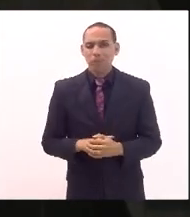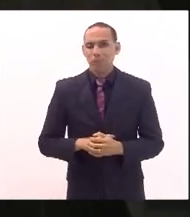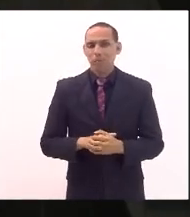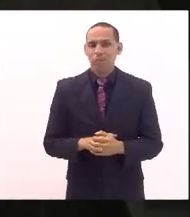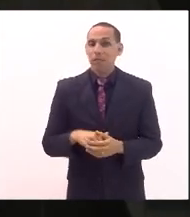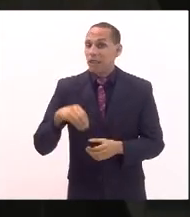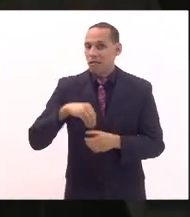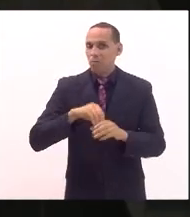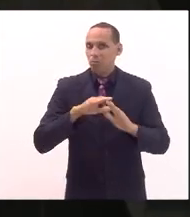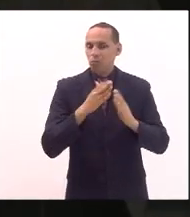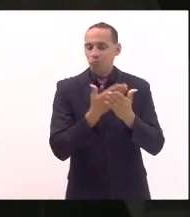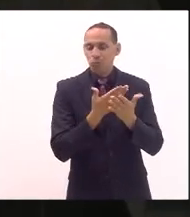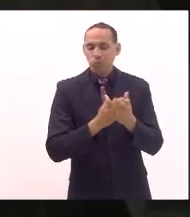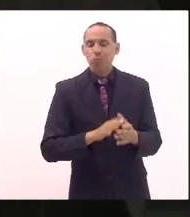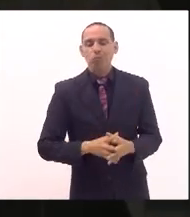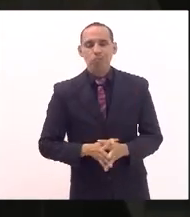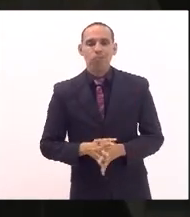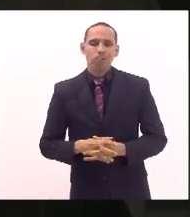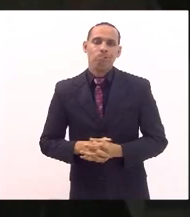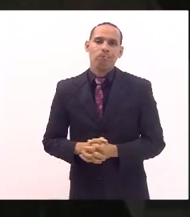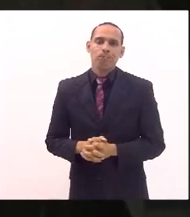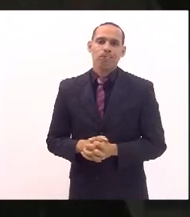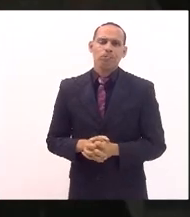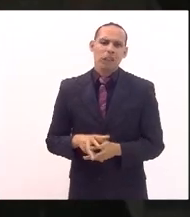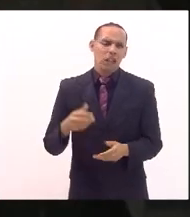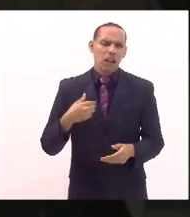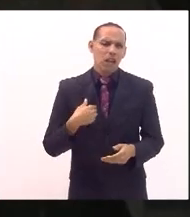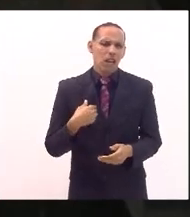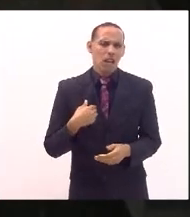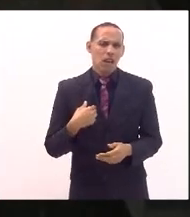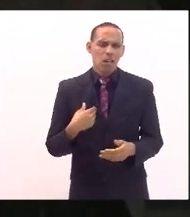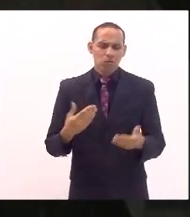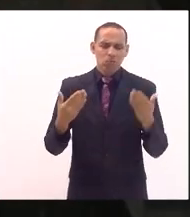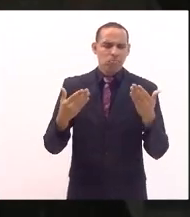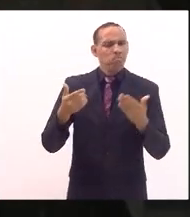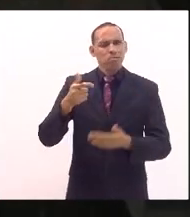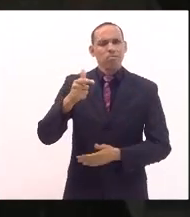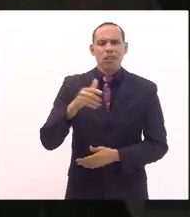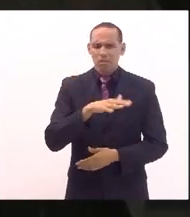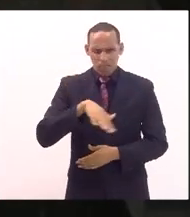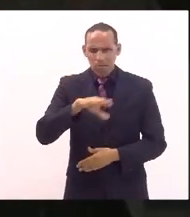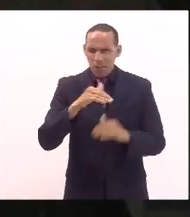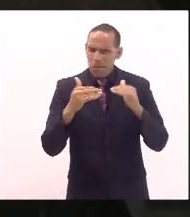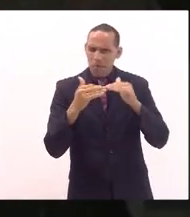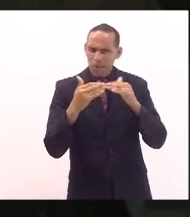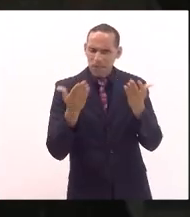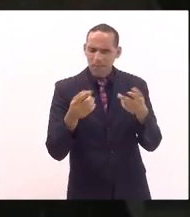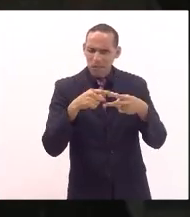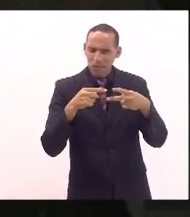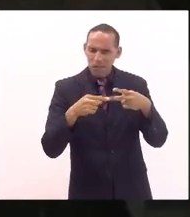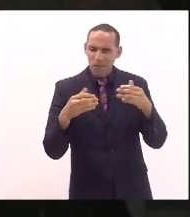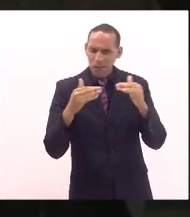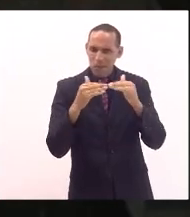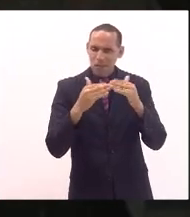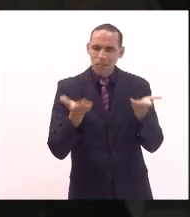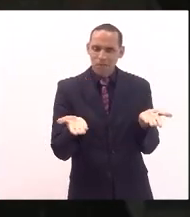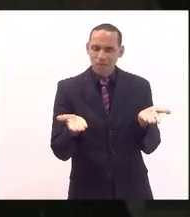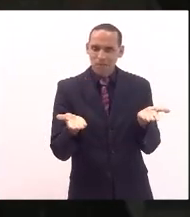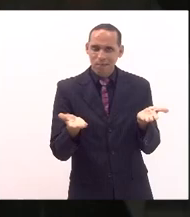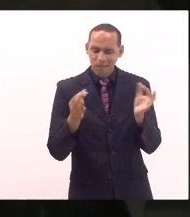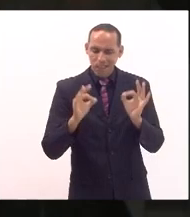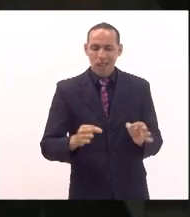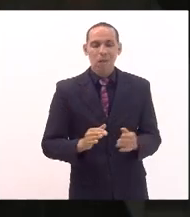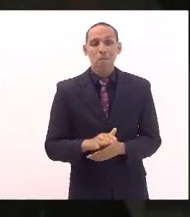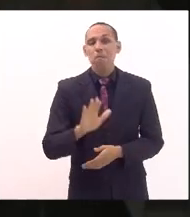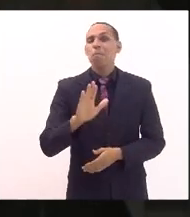e nas escolas eu não tenho dúvida que todos aqui concorda com esse pressuposto porque eu te dou depois poste não tenho dúvida